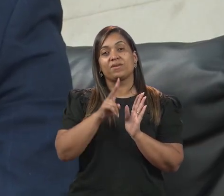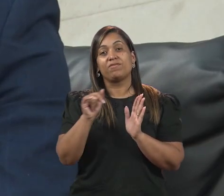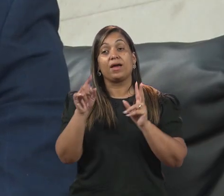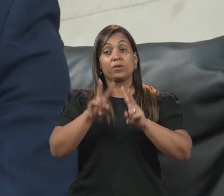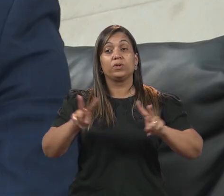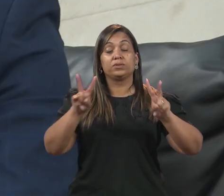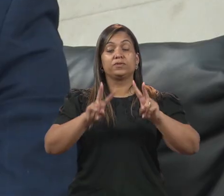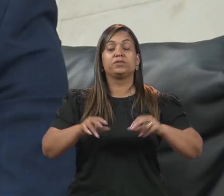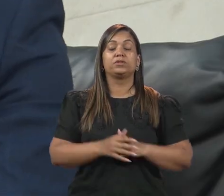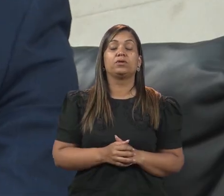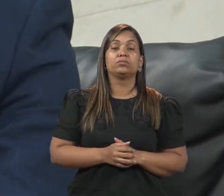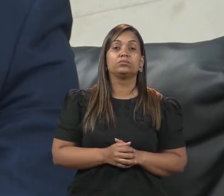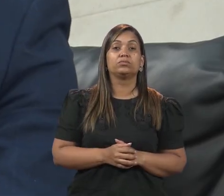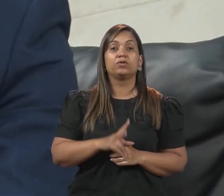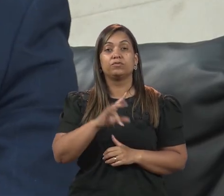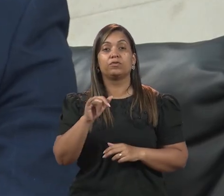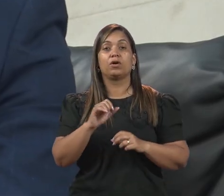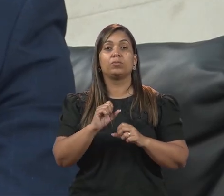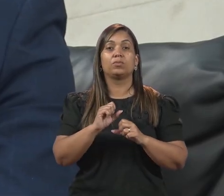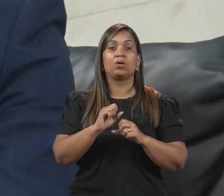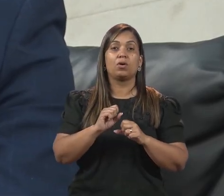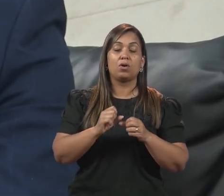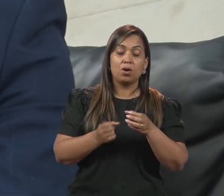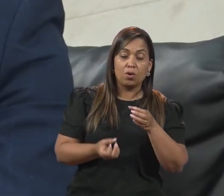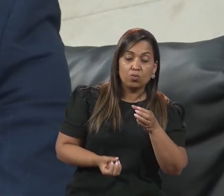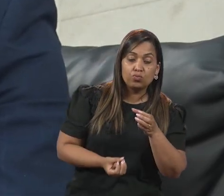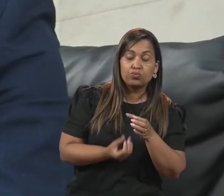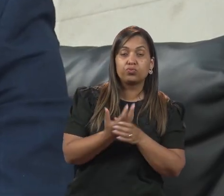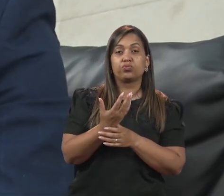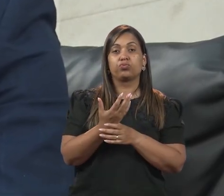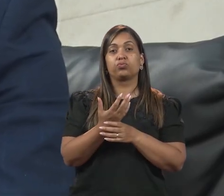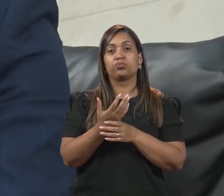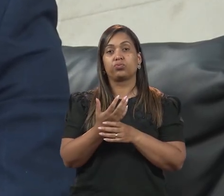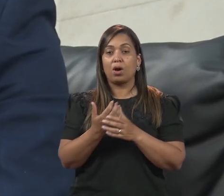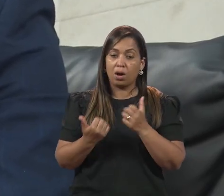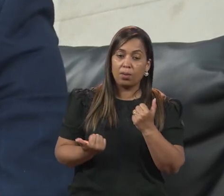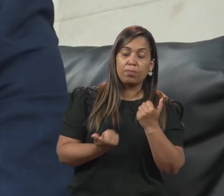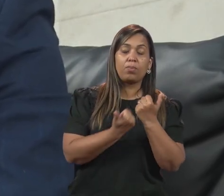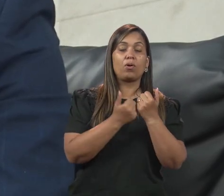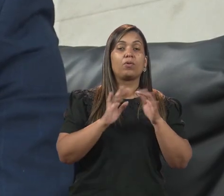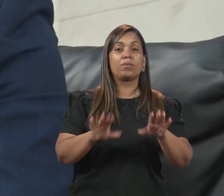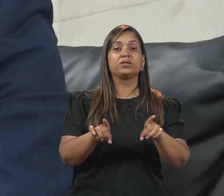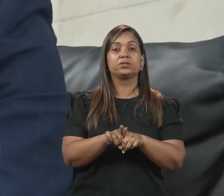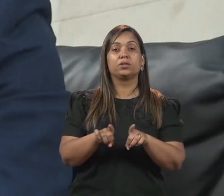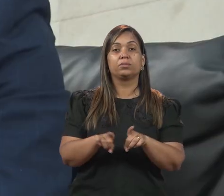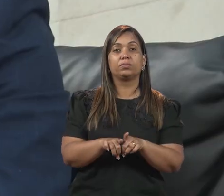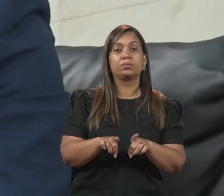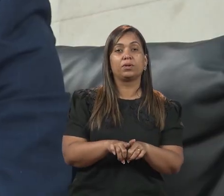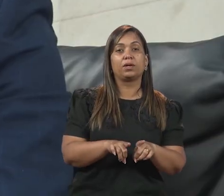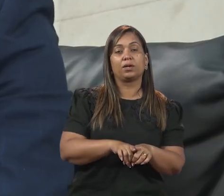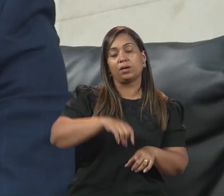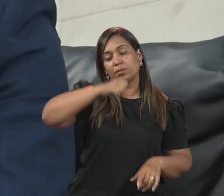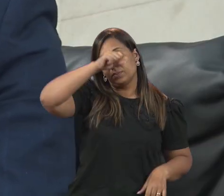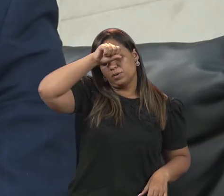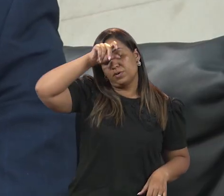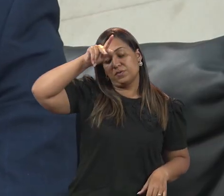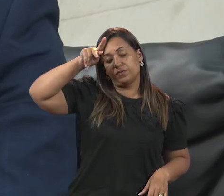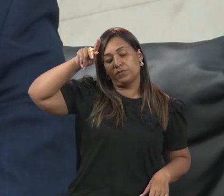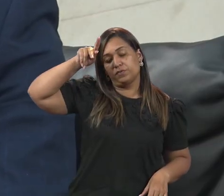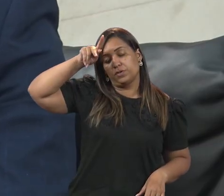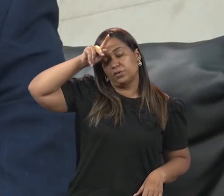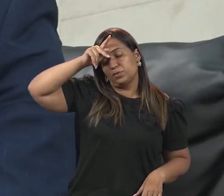essa visão. Vamos criar uma grande rede de apoio à população, mas também, claro, o poder público